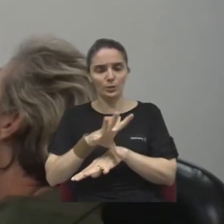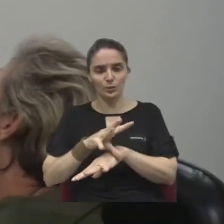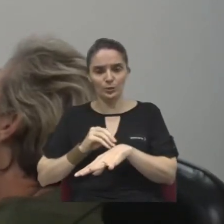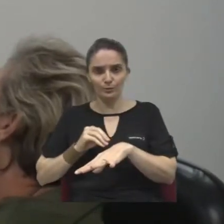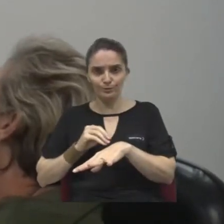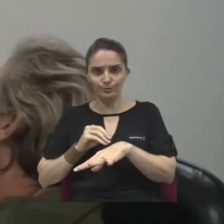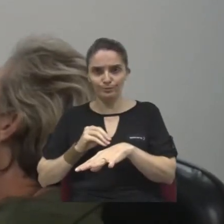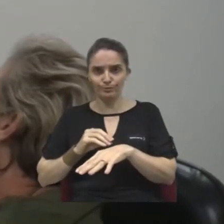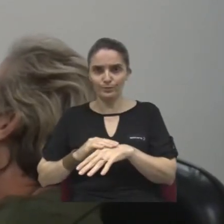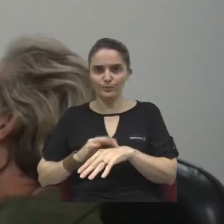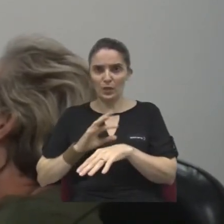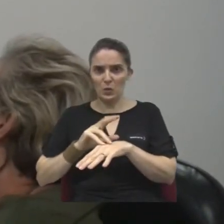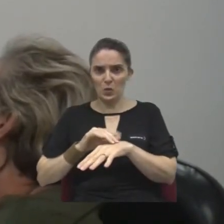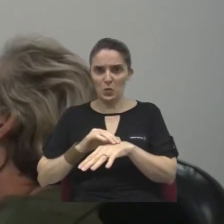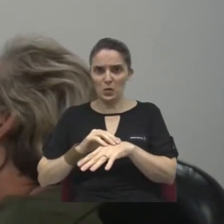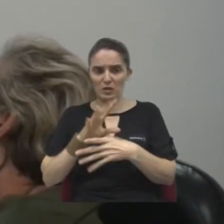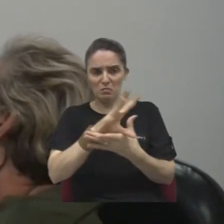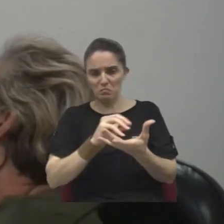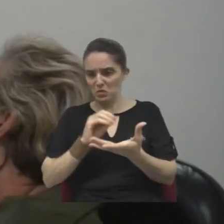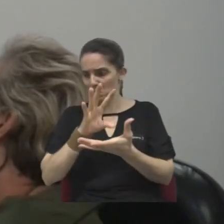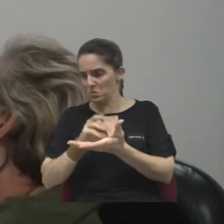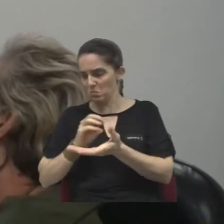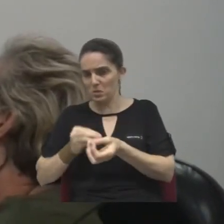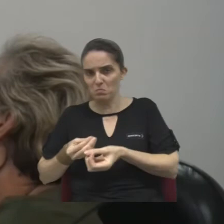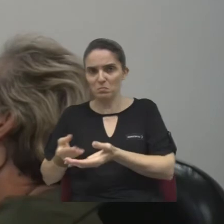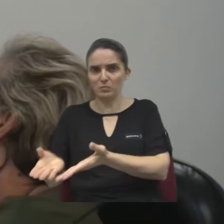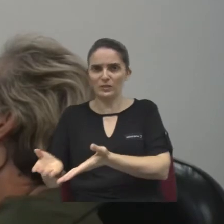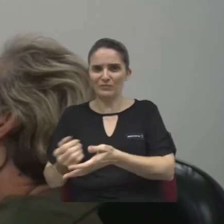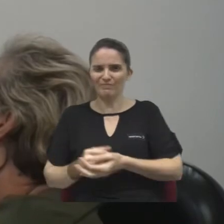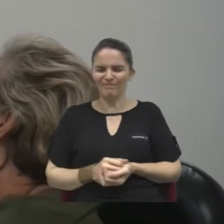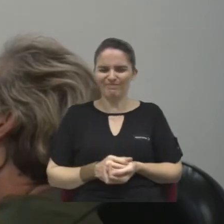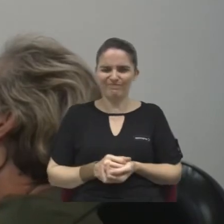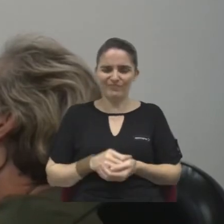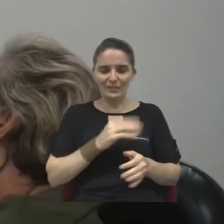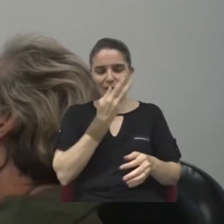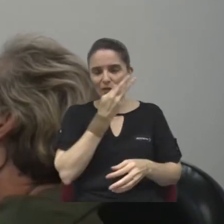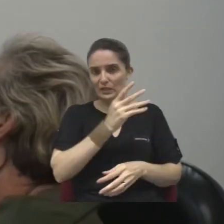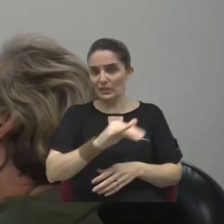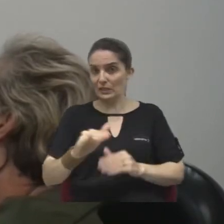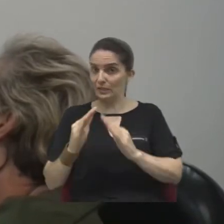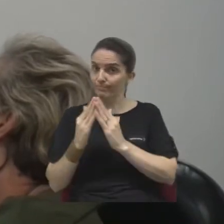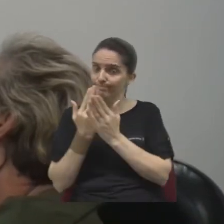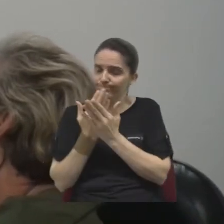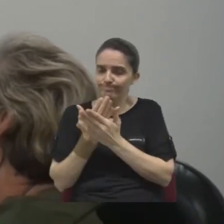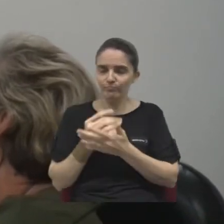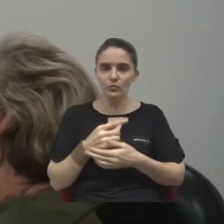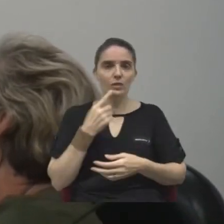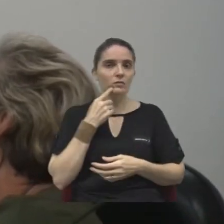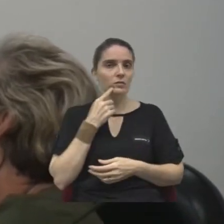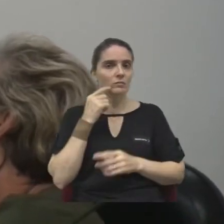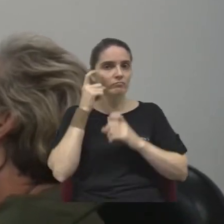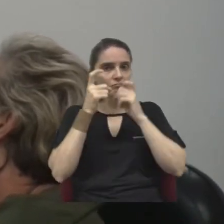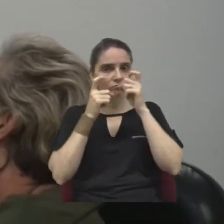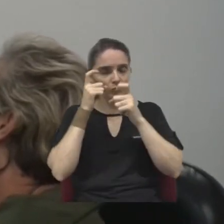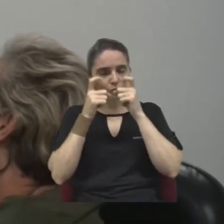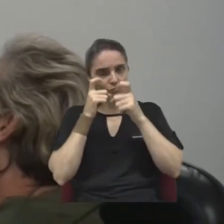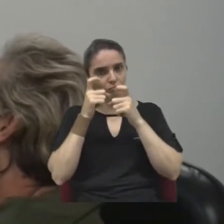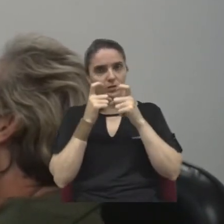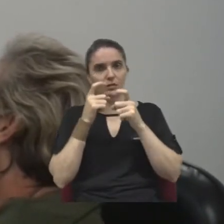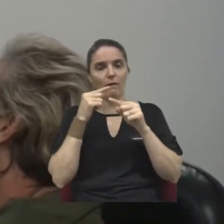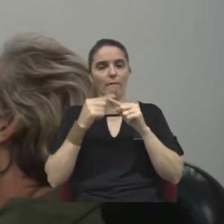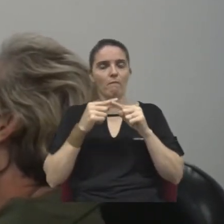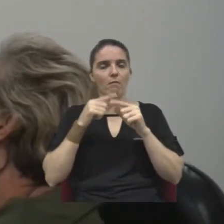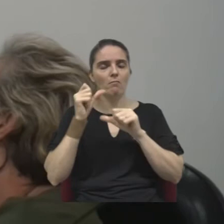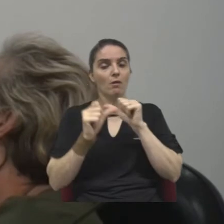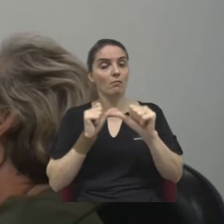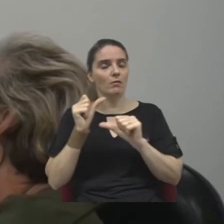que nós vamos servir para nossas crianças na escola. Então fica aqui a preocupação deste vereador por conta dessa mudança, e eu vou estar,